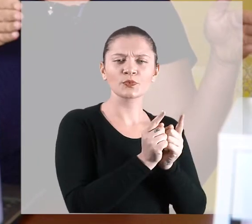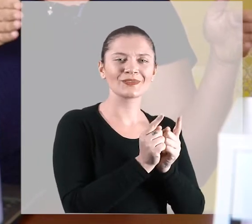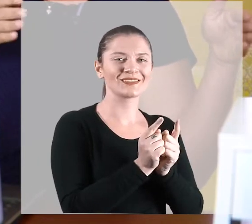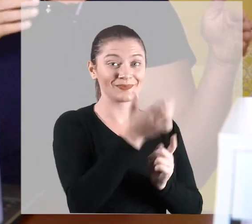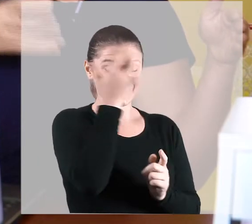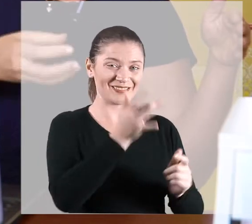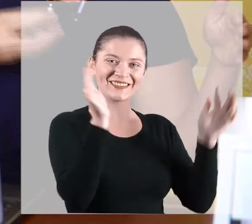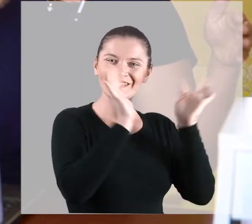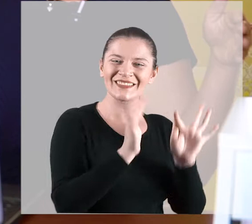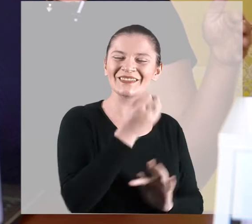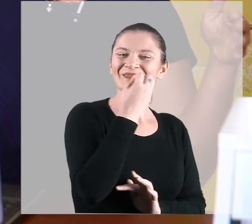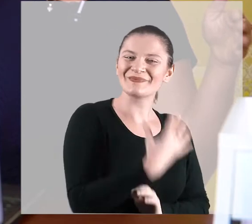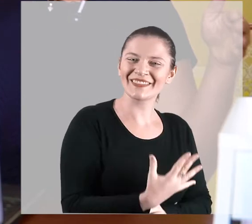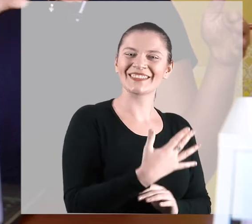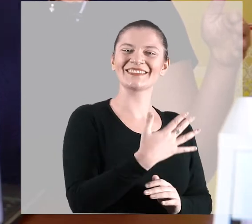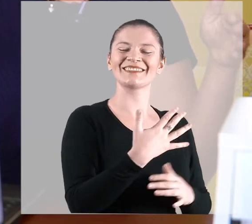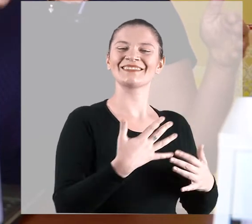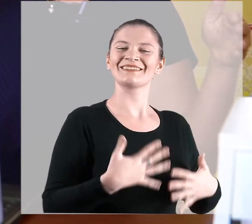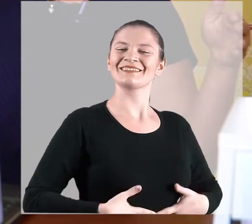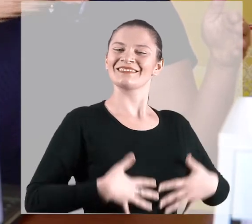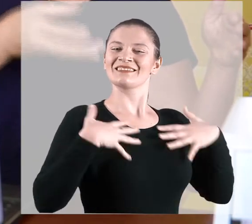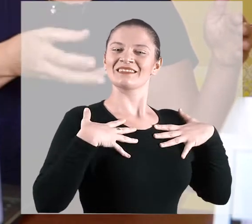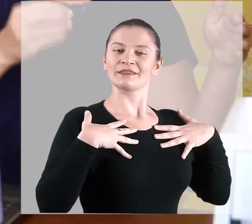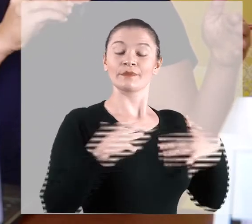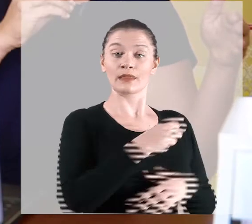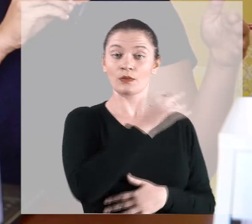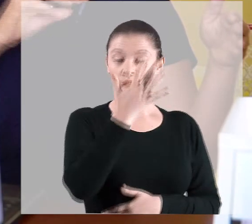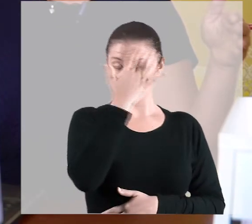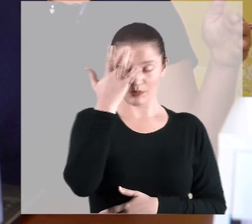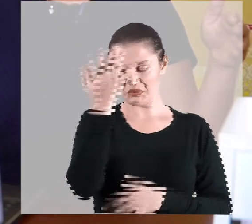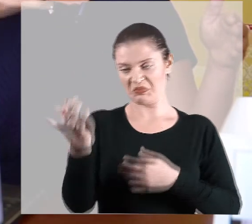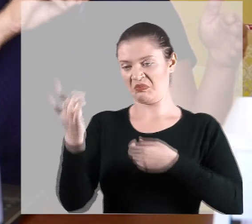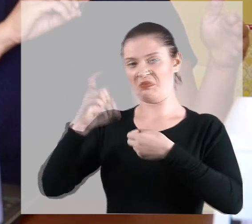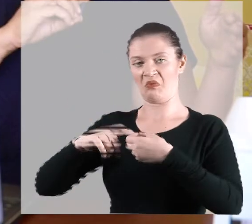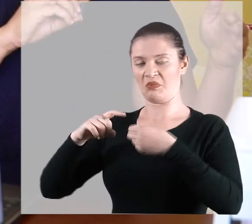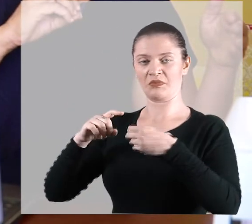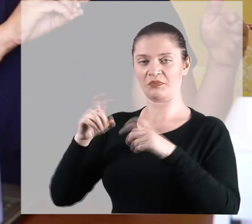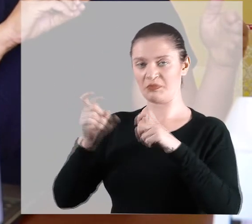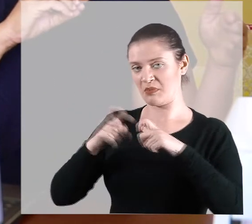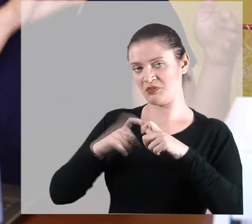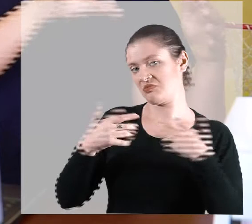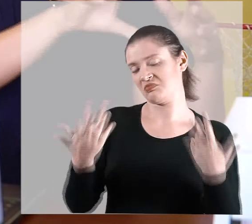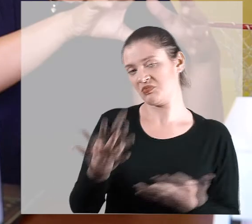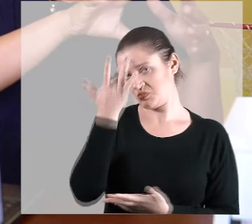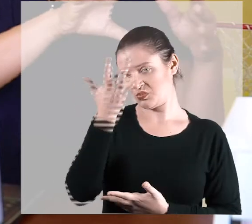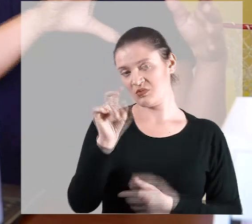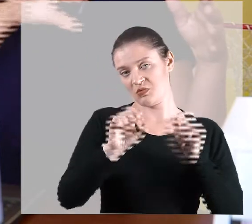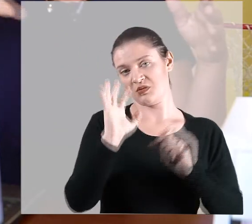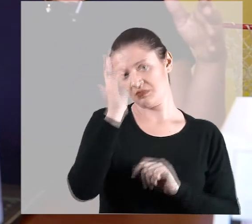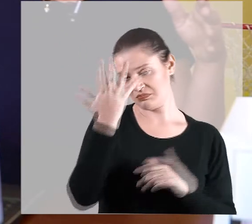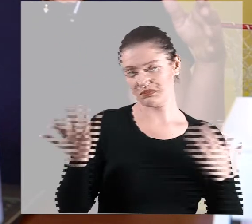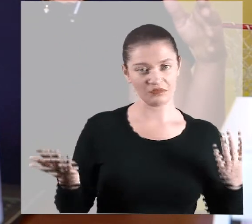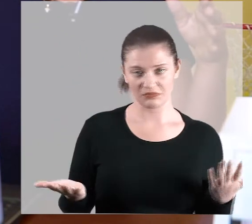com a cirurgia. Algumas pessoas não voltam mais para a clínica, então não se sabe o que aconteceu com elas. E nesse